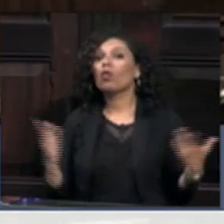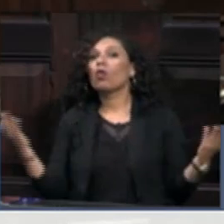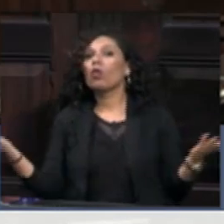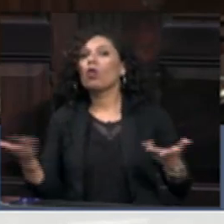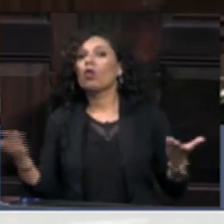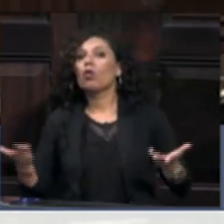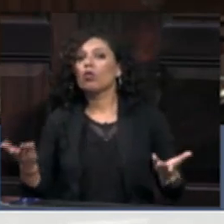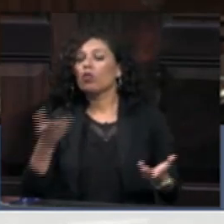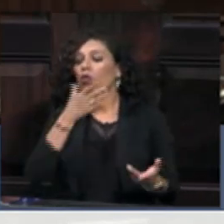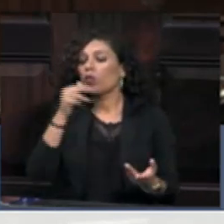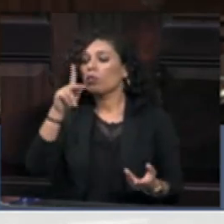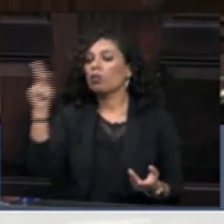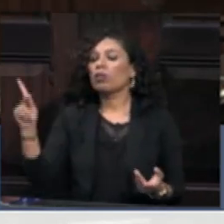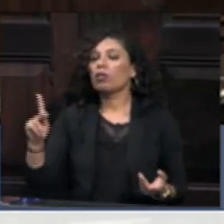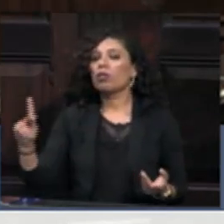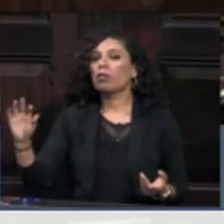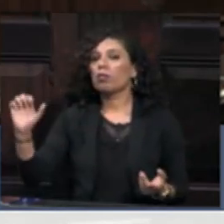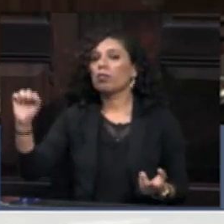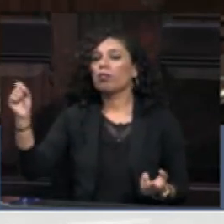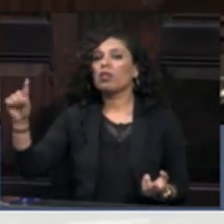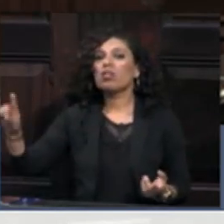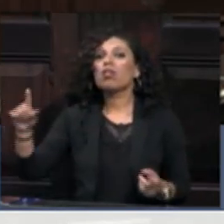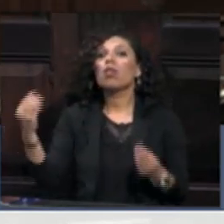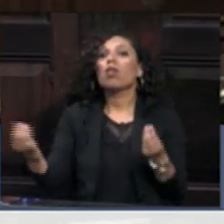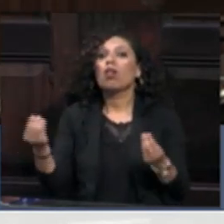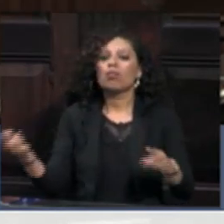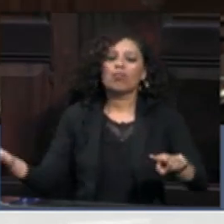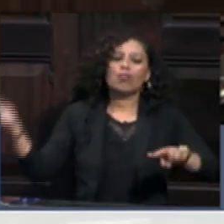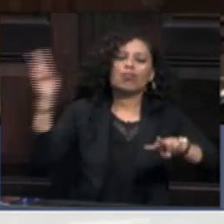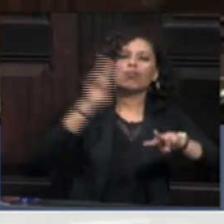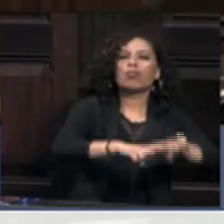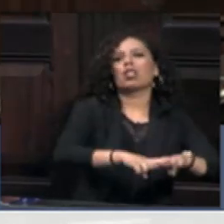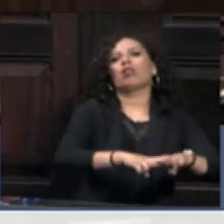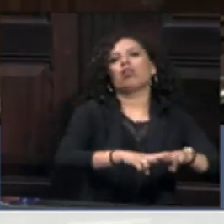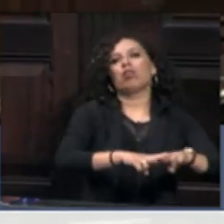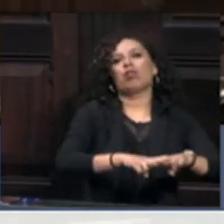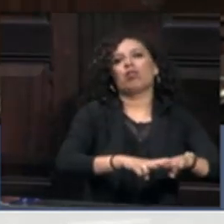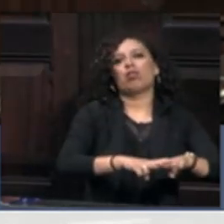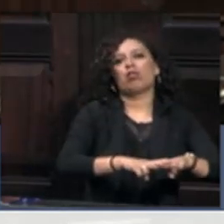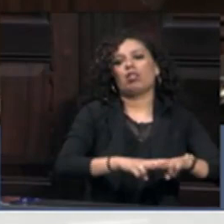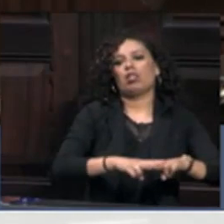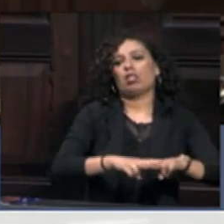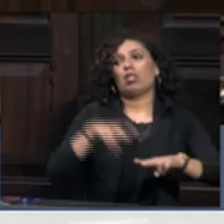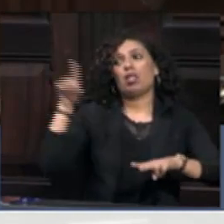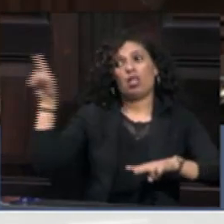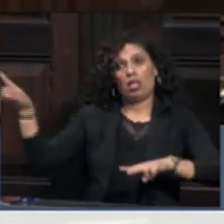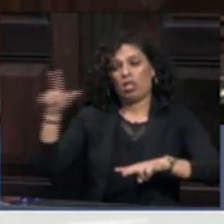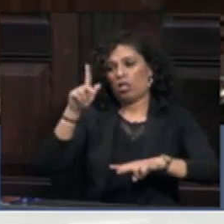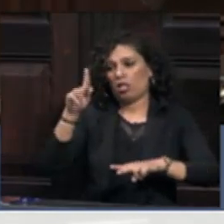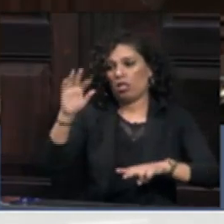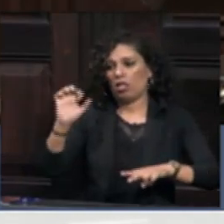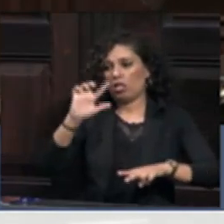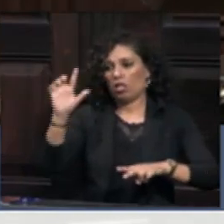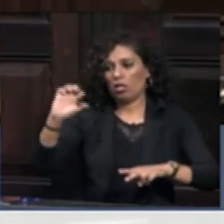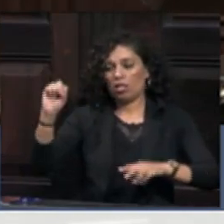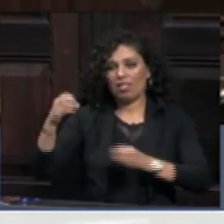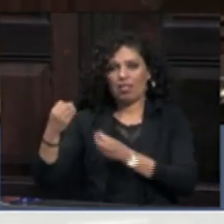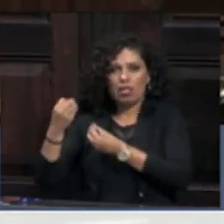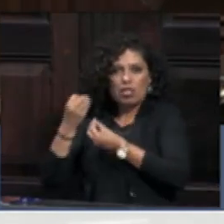governador Pezão, que foi quem entregou a SEDAI numa moeda de